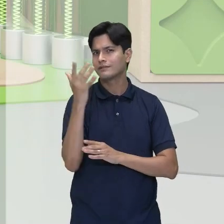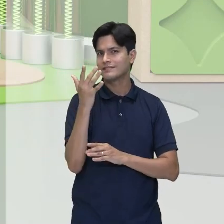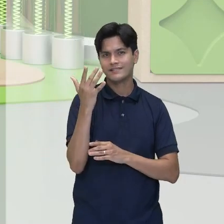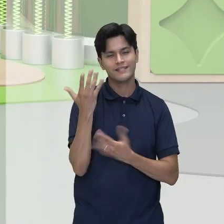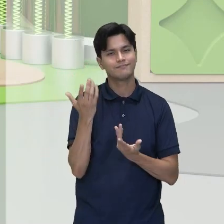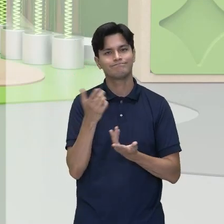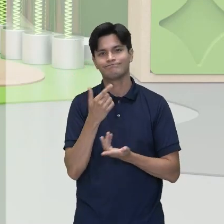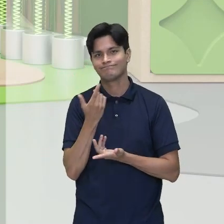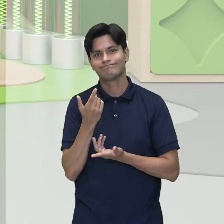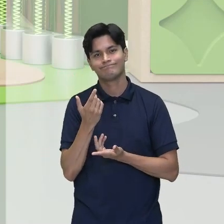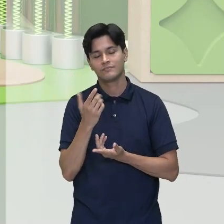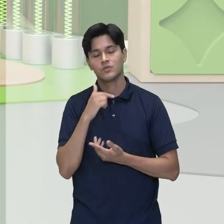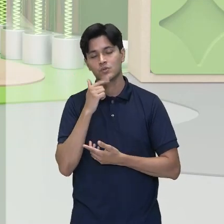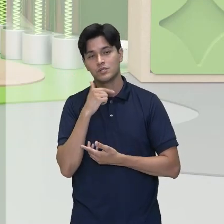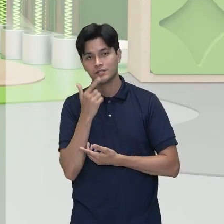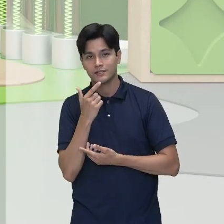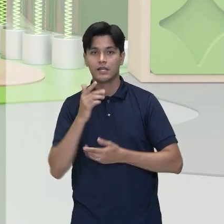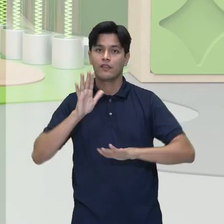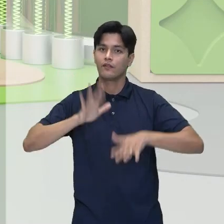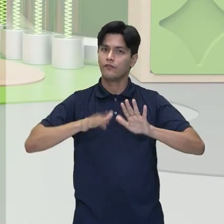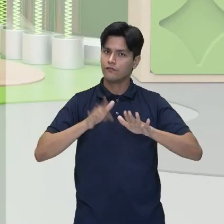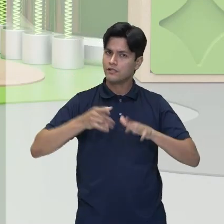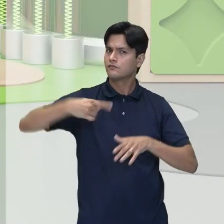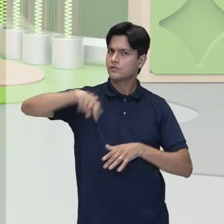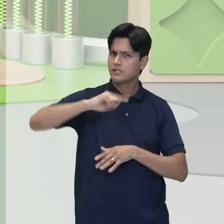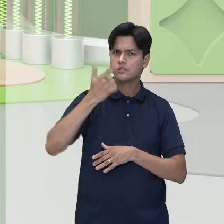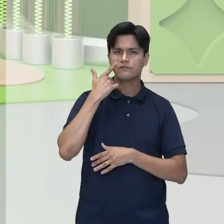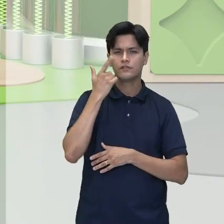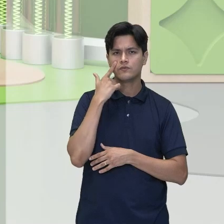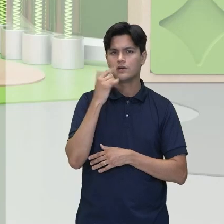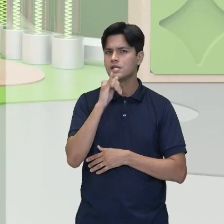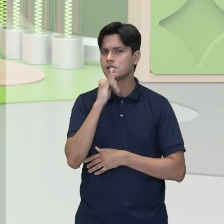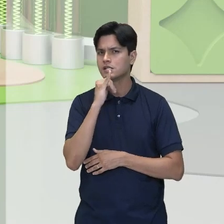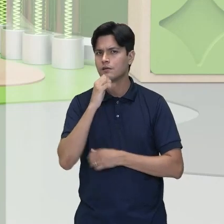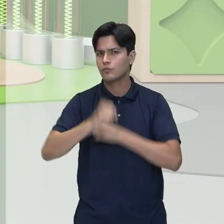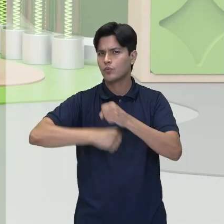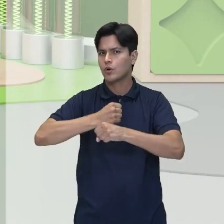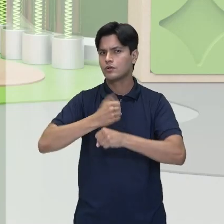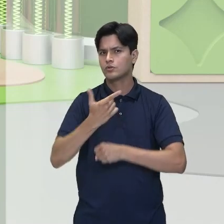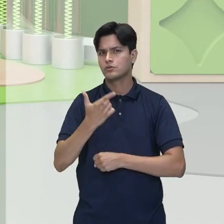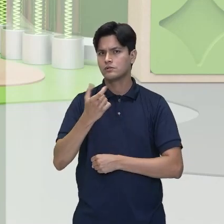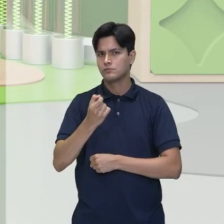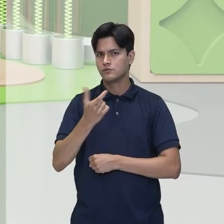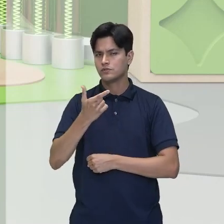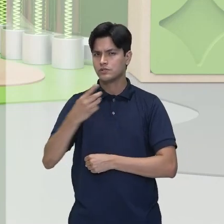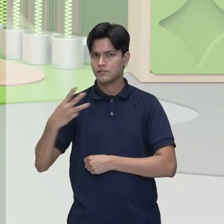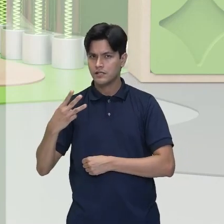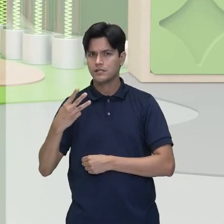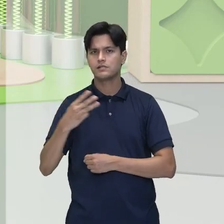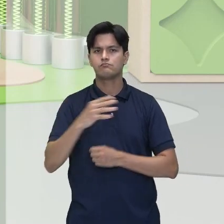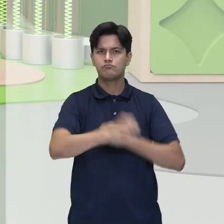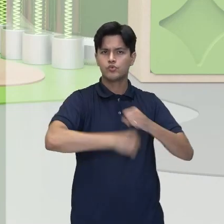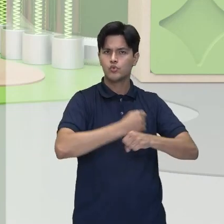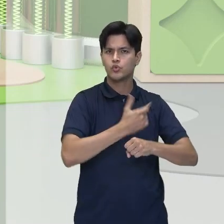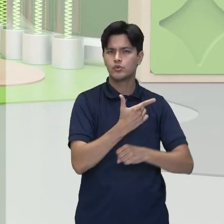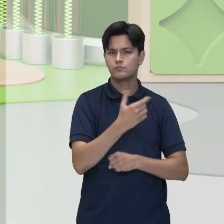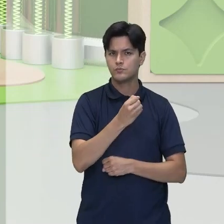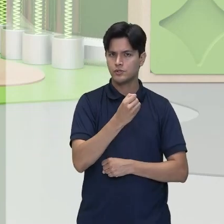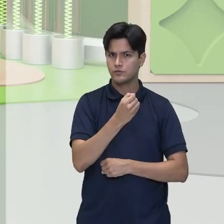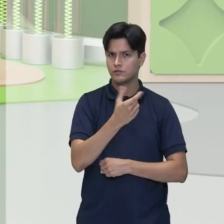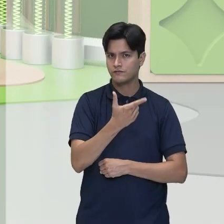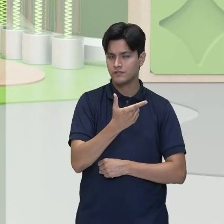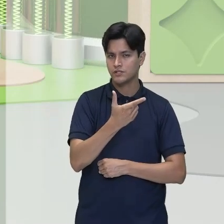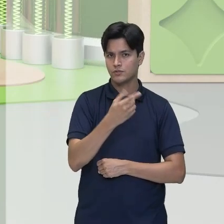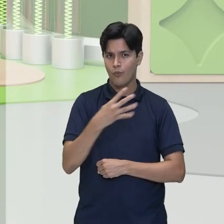anos anteriores, né, anos de 2023, por exemplo, 2024, a gente observou aí essa fumaça